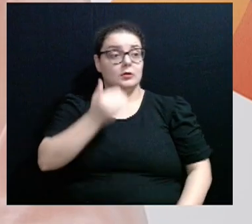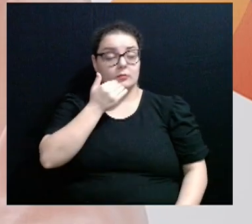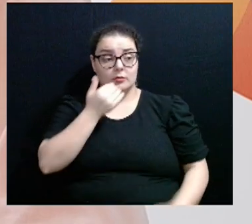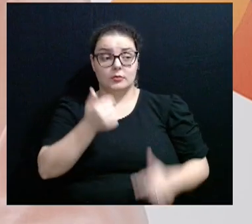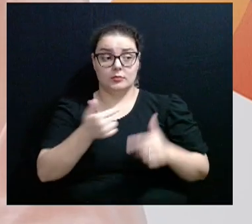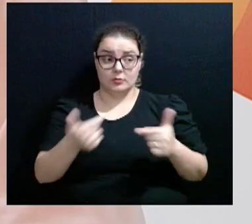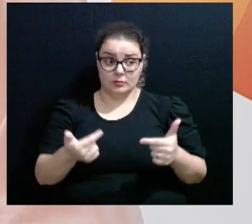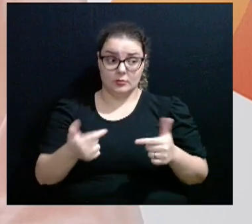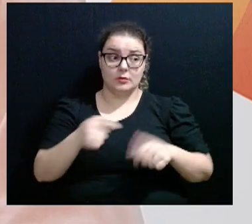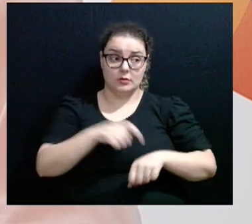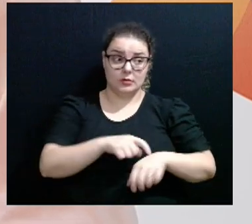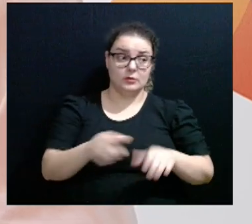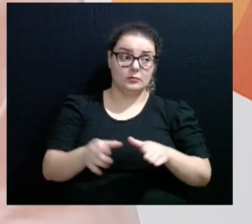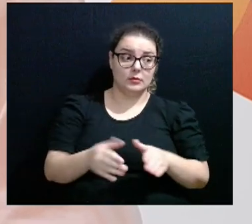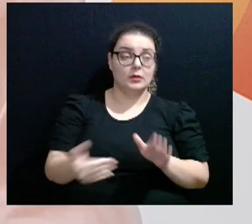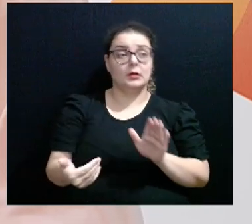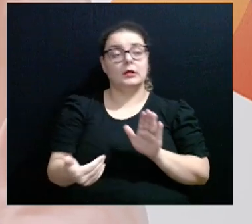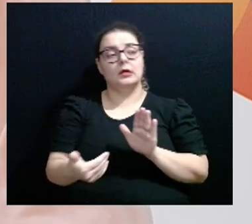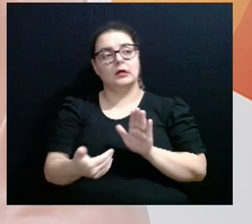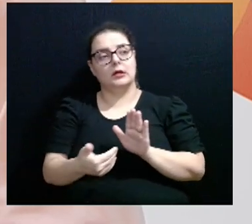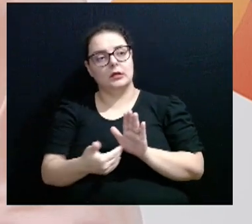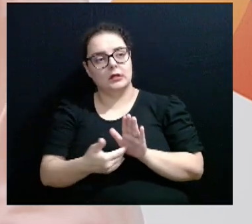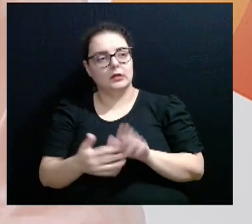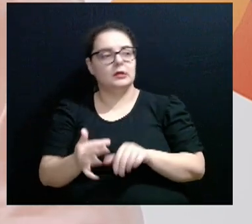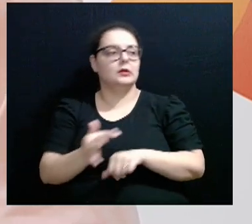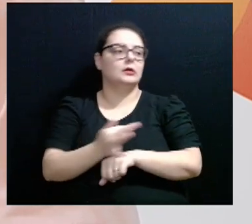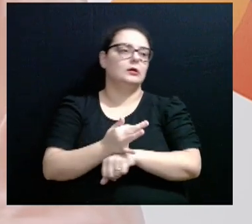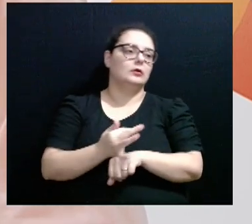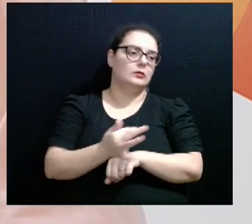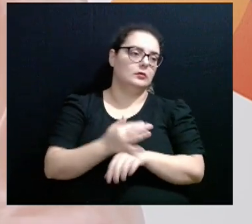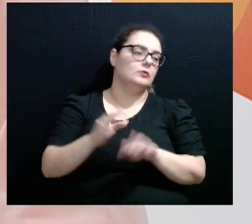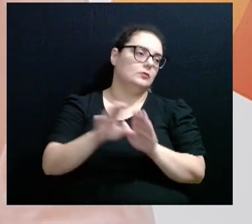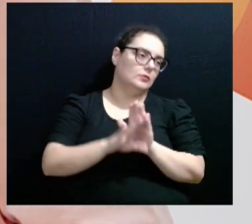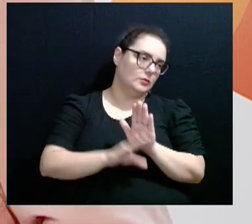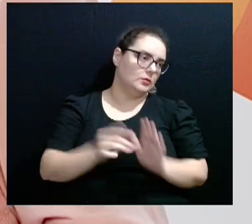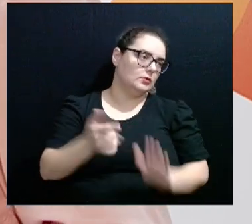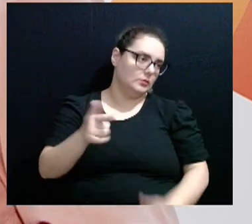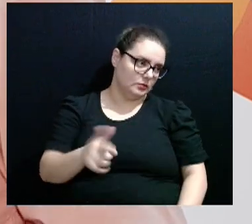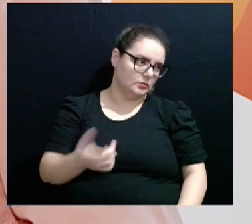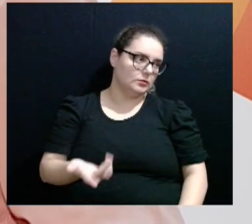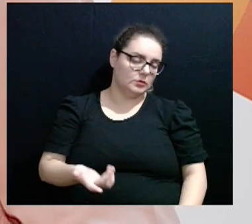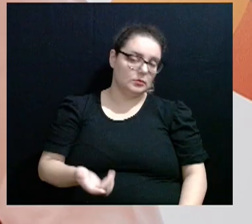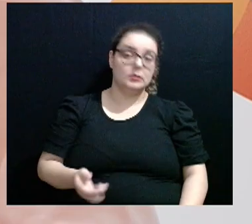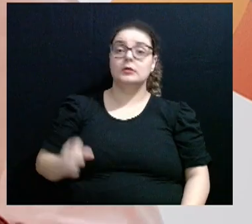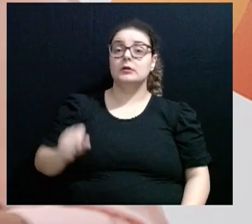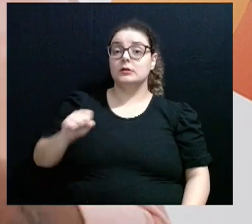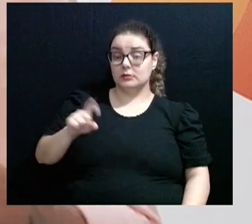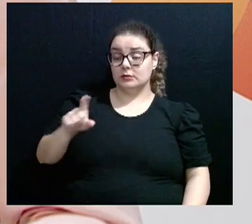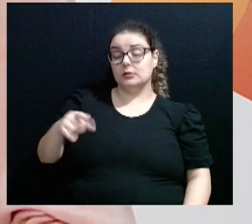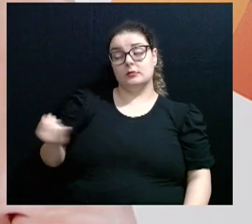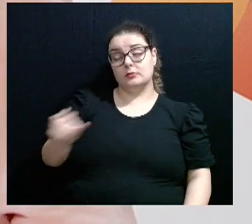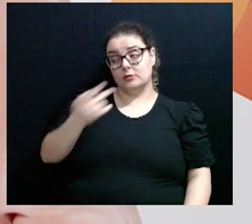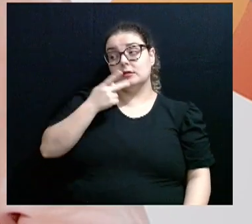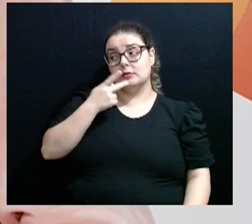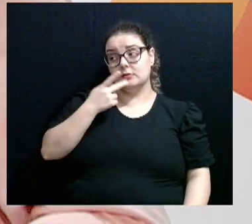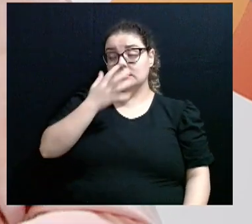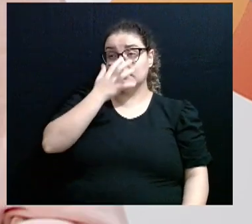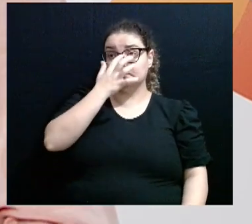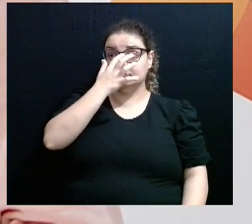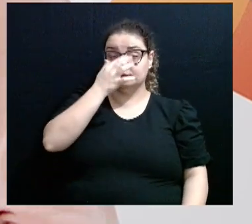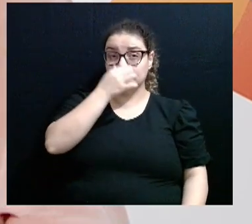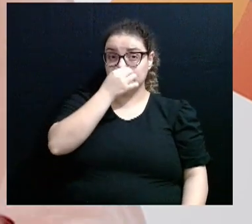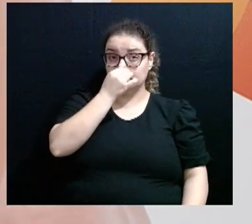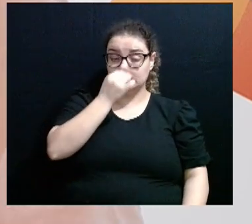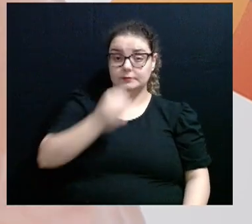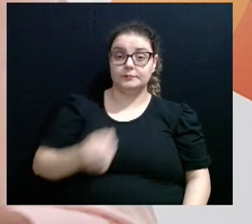nesse período, mesmo em férias. O programa, ele continua, né? É importante ressaltar. Mesmo a escola de férias,